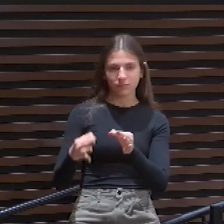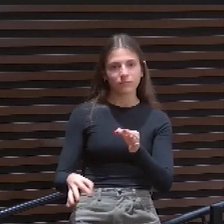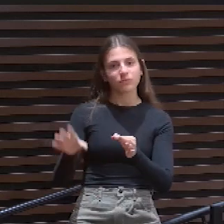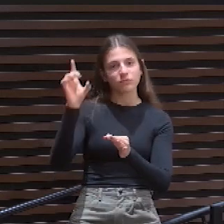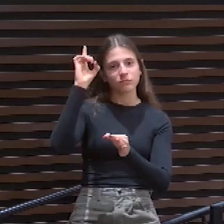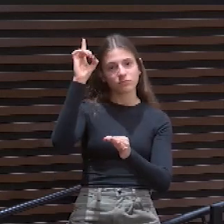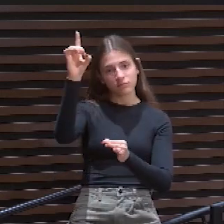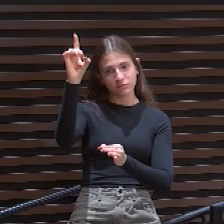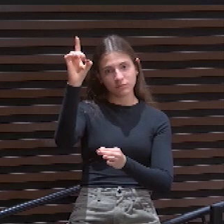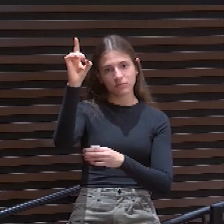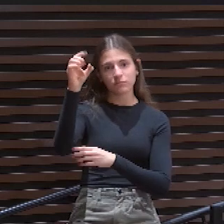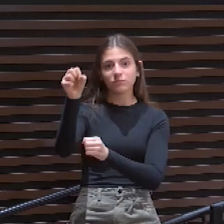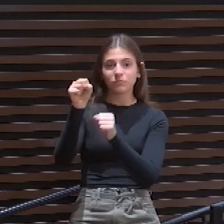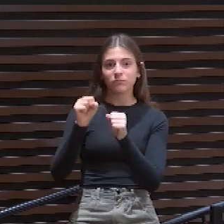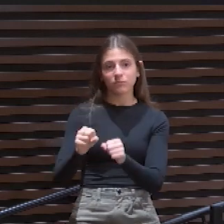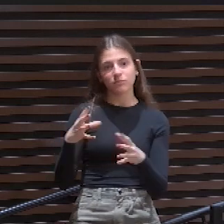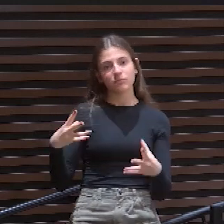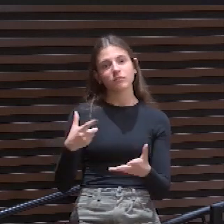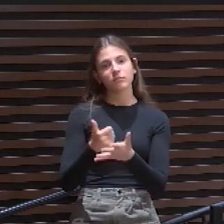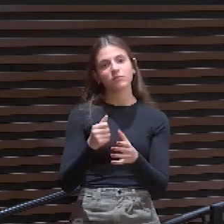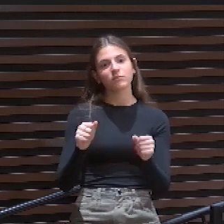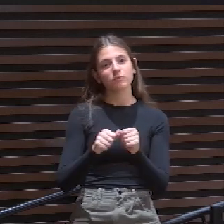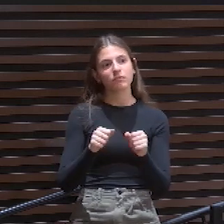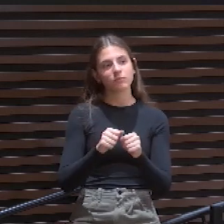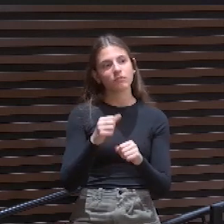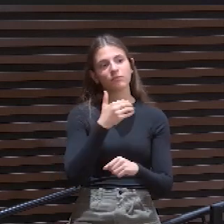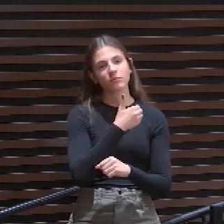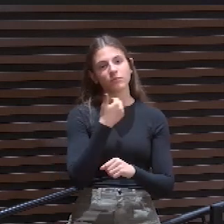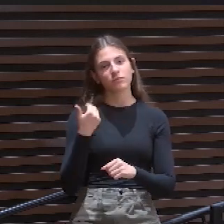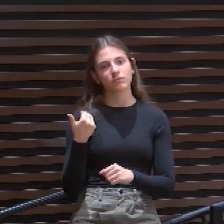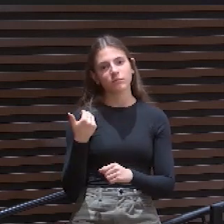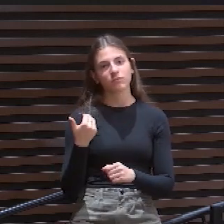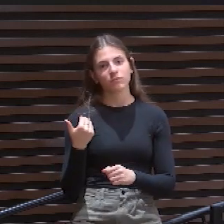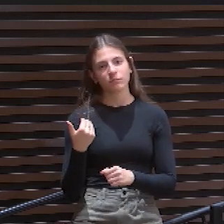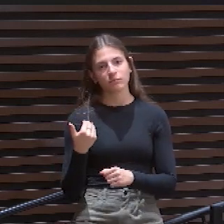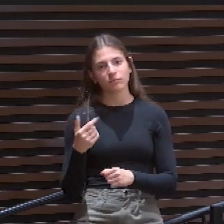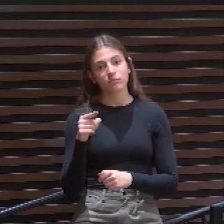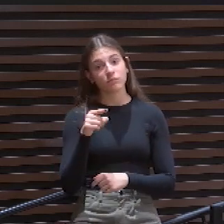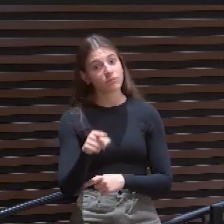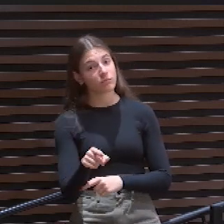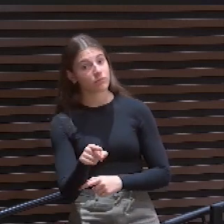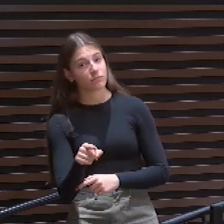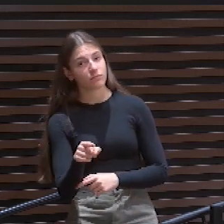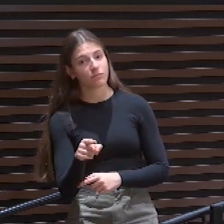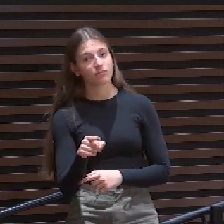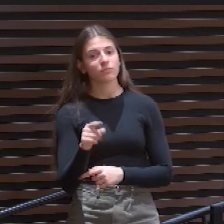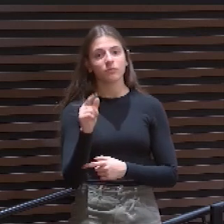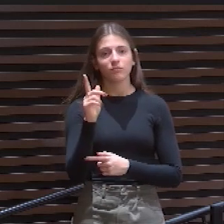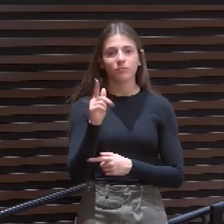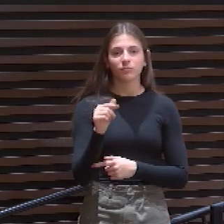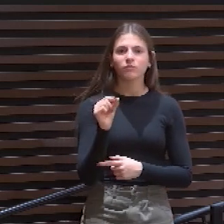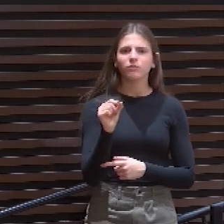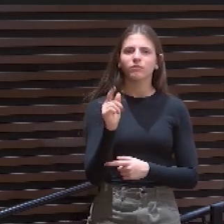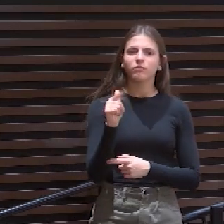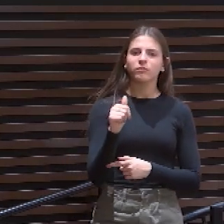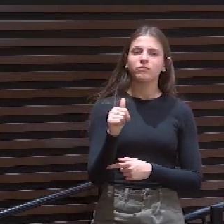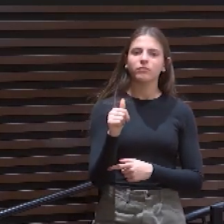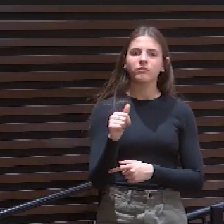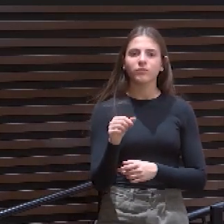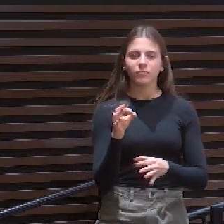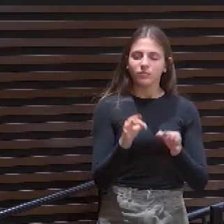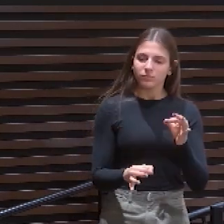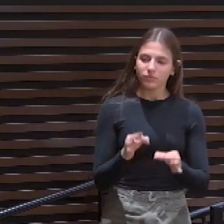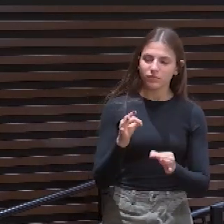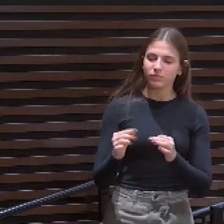juiz, aquele que pode salvar e fazer perecer. Tu, porém, quem és